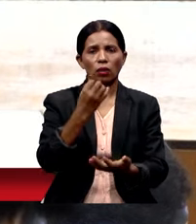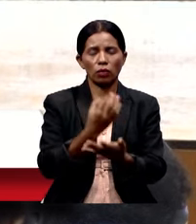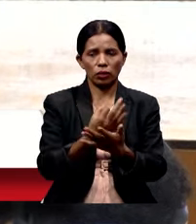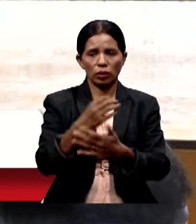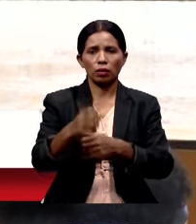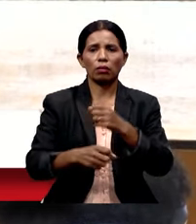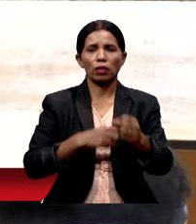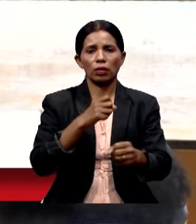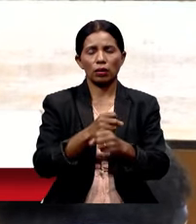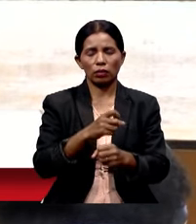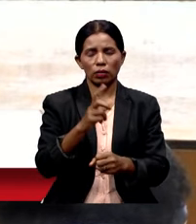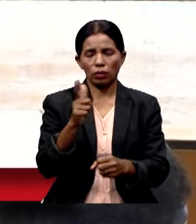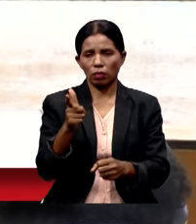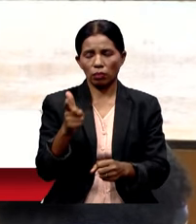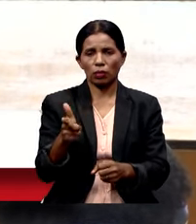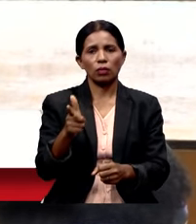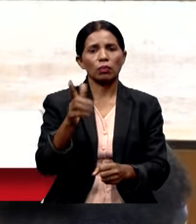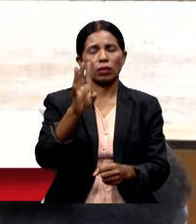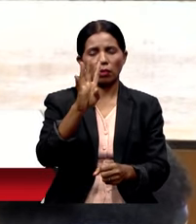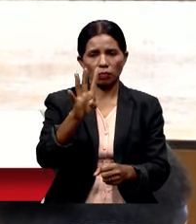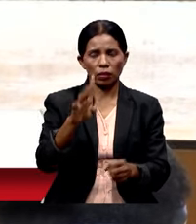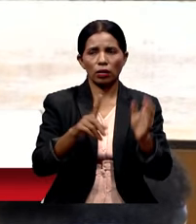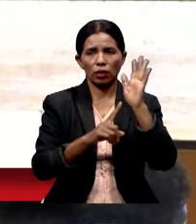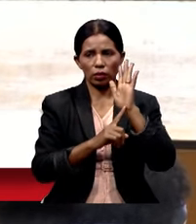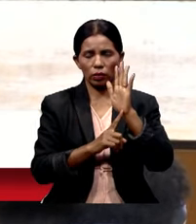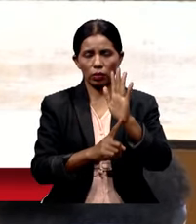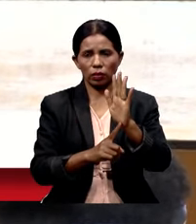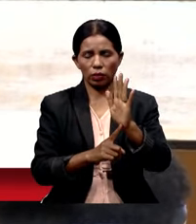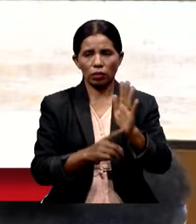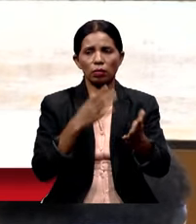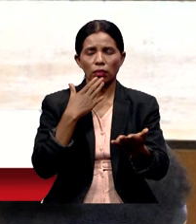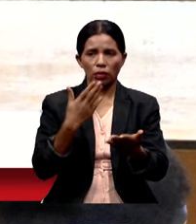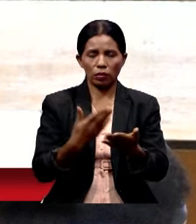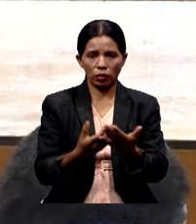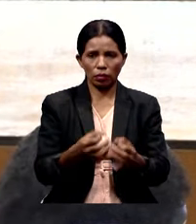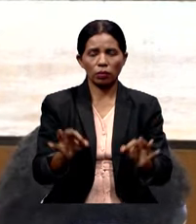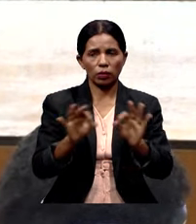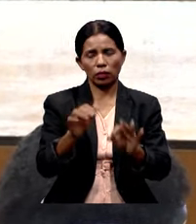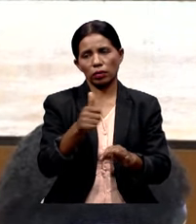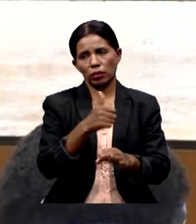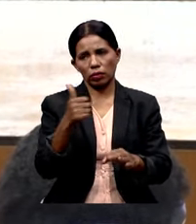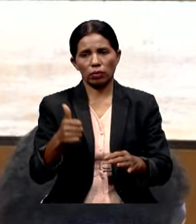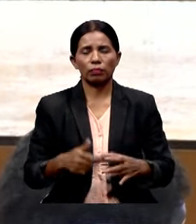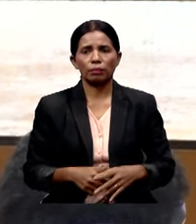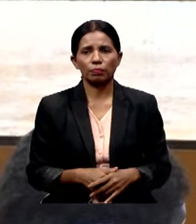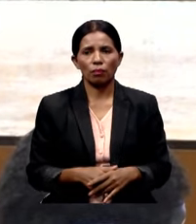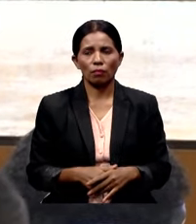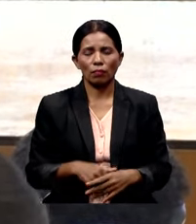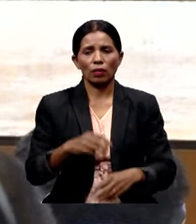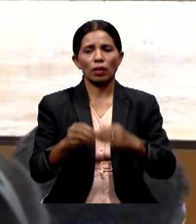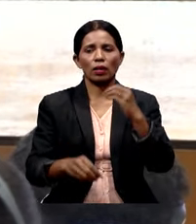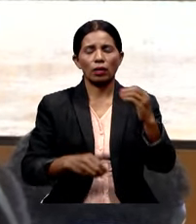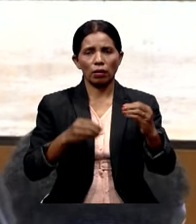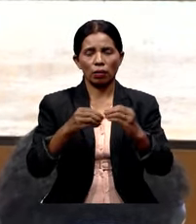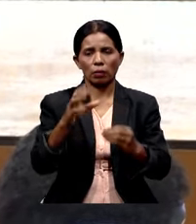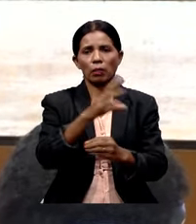batina 2024, é tudo mais medidas estratégicas importantes selos, quando há